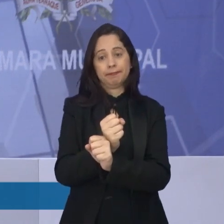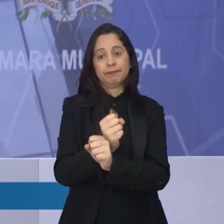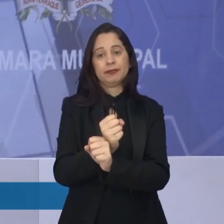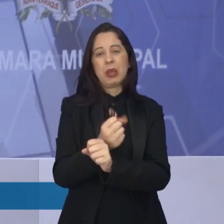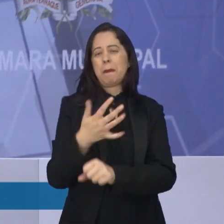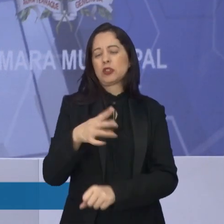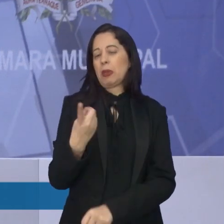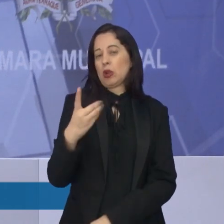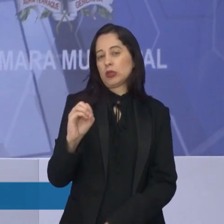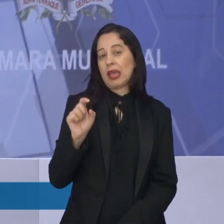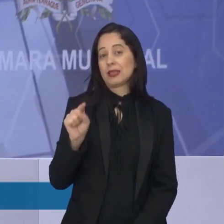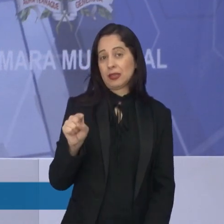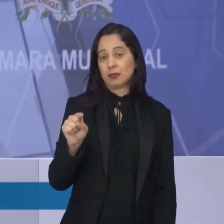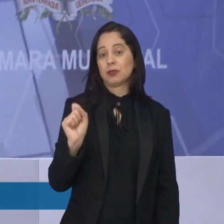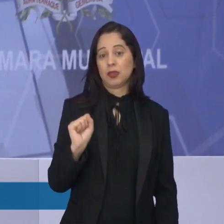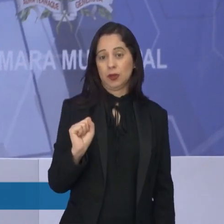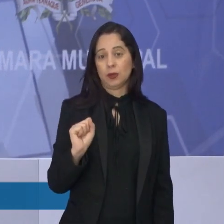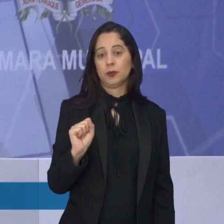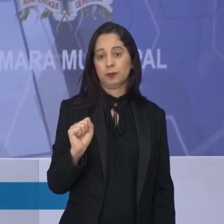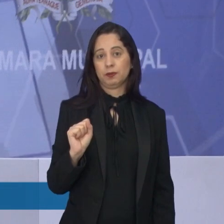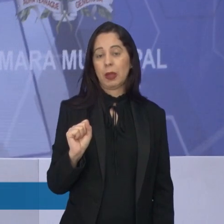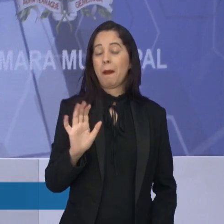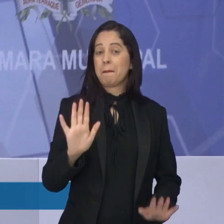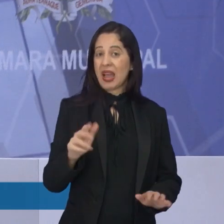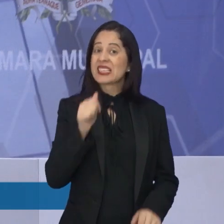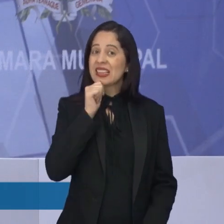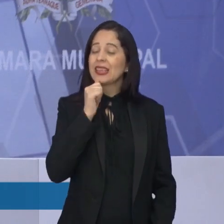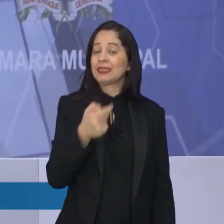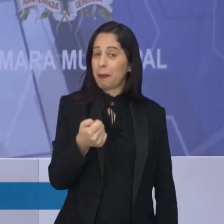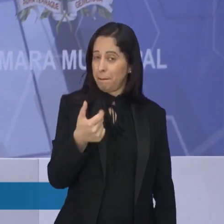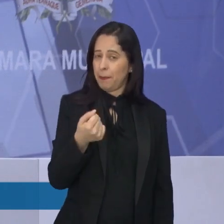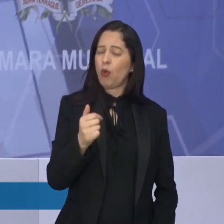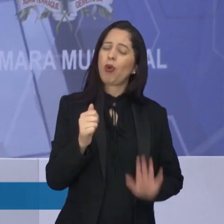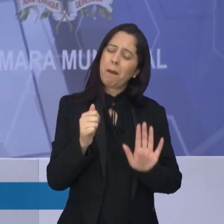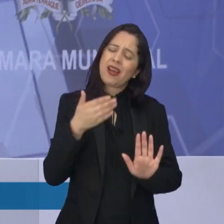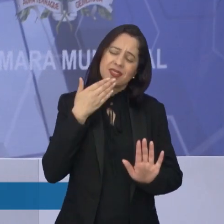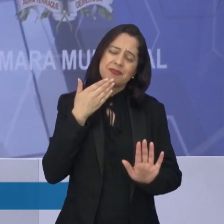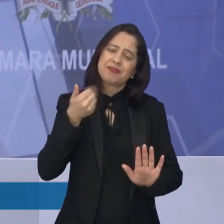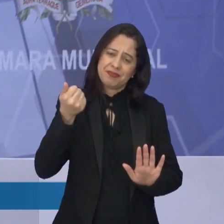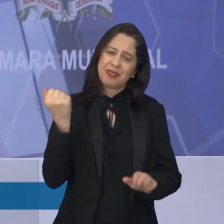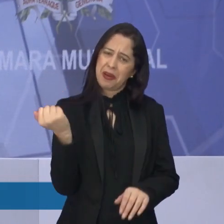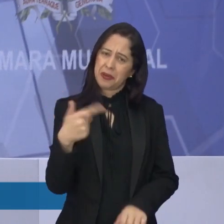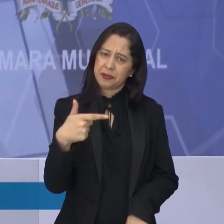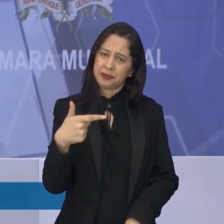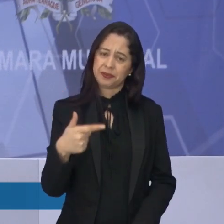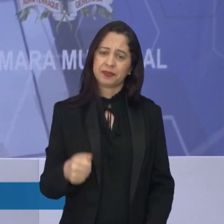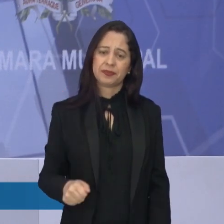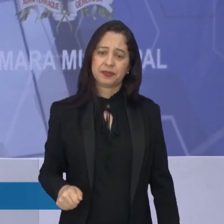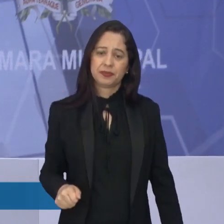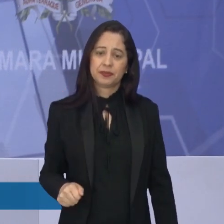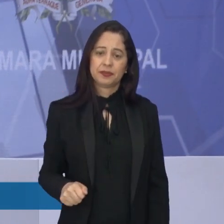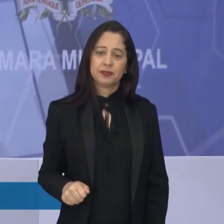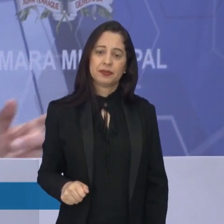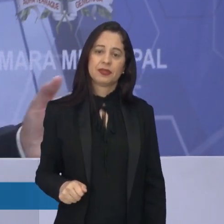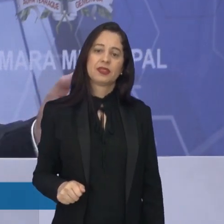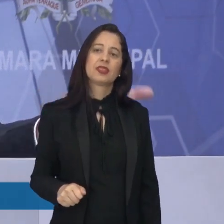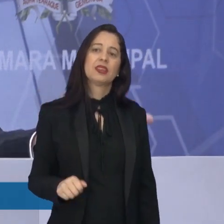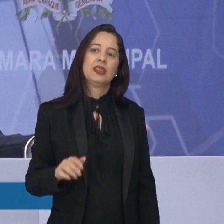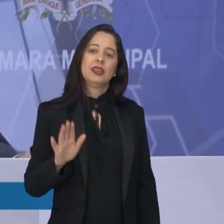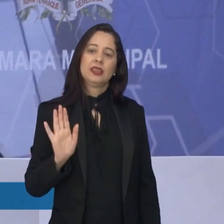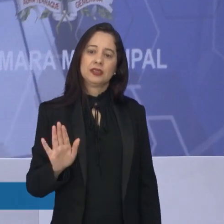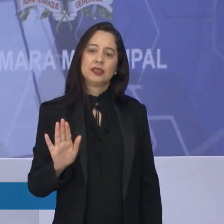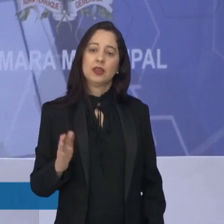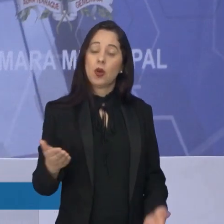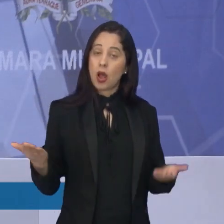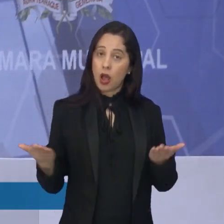de 10 mil, o que ainda seria muito pouco, mas já seria bem melhor do que é hoje, né? Então, eu acho, especialmente